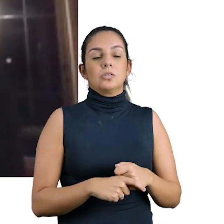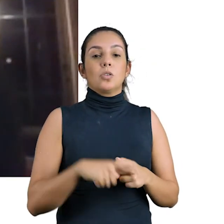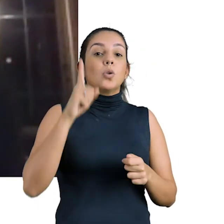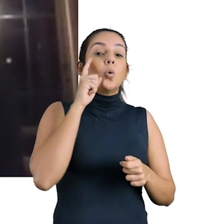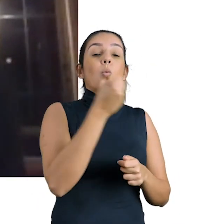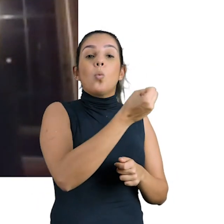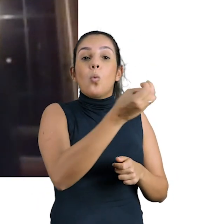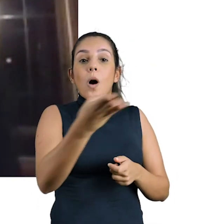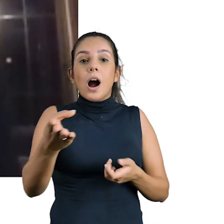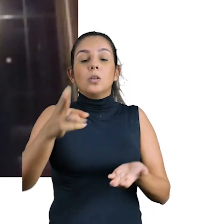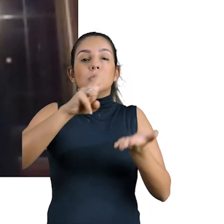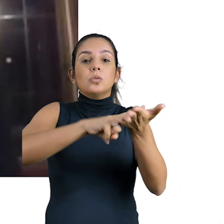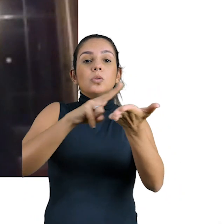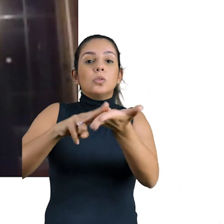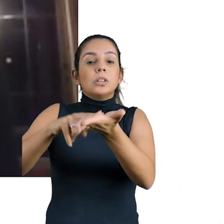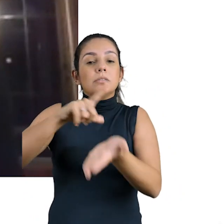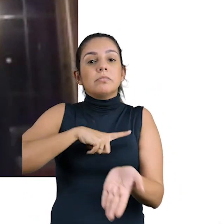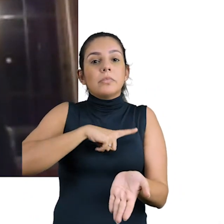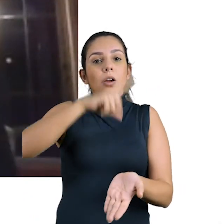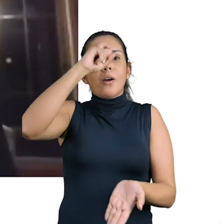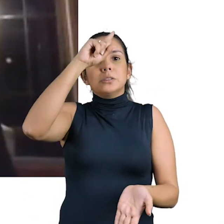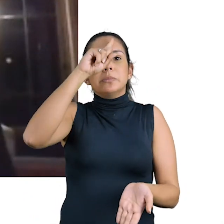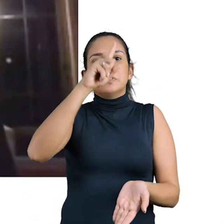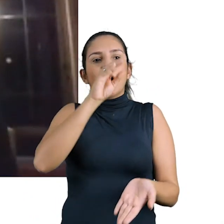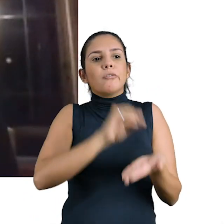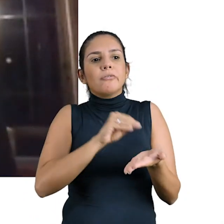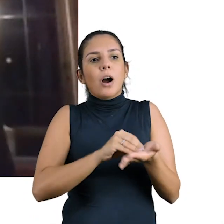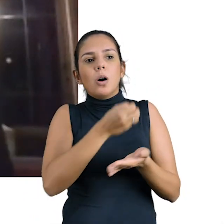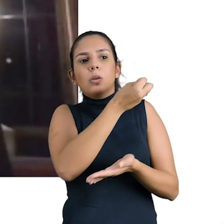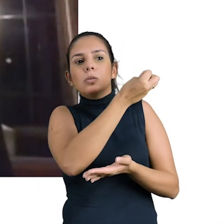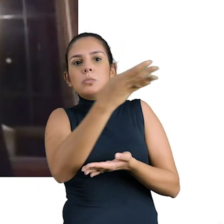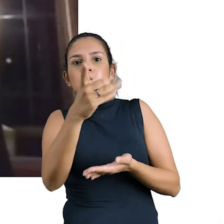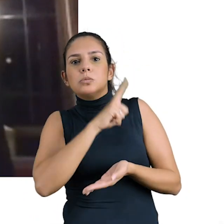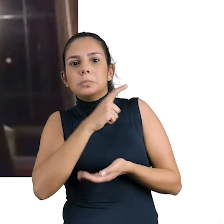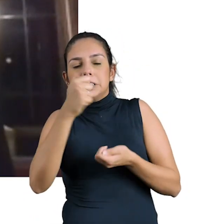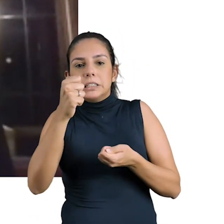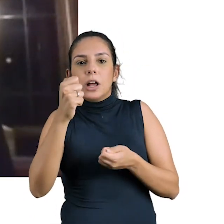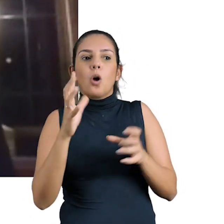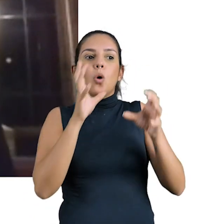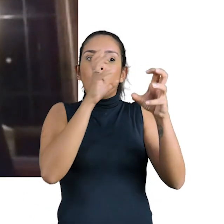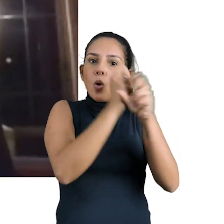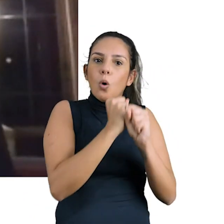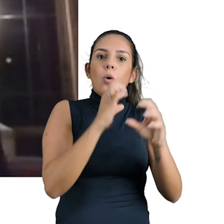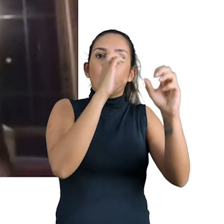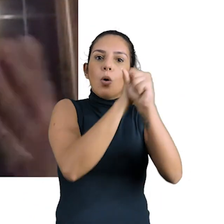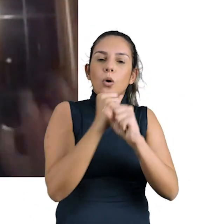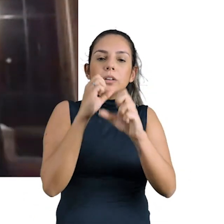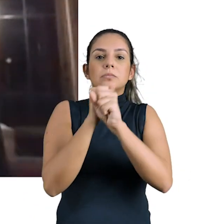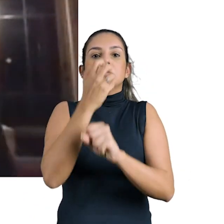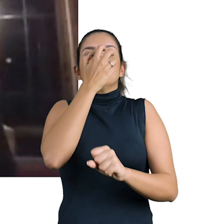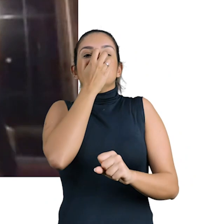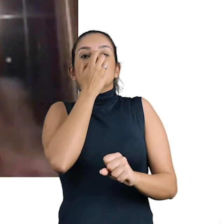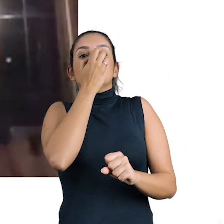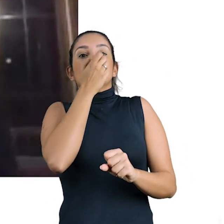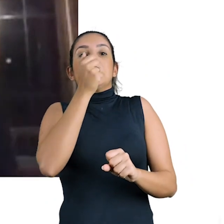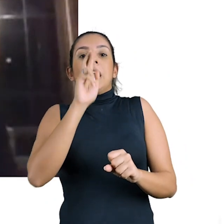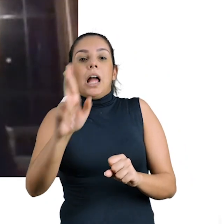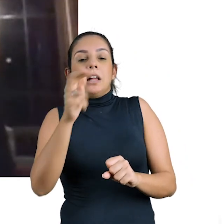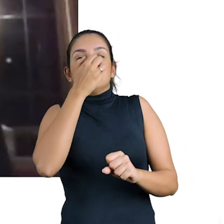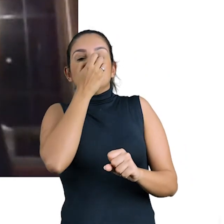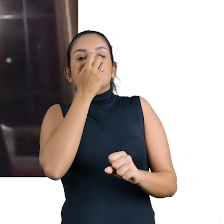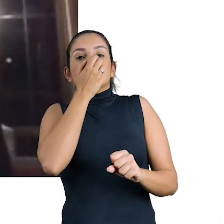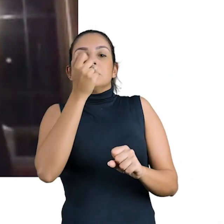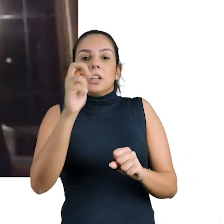sejam contabilizados os leitos disponíveis, para que sejam contabilizada a necessidade de respiradores ou a necessidade de